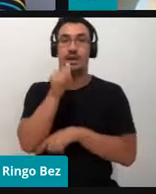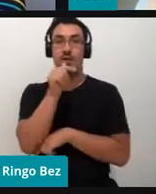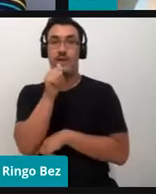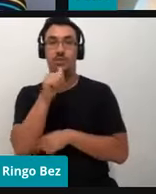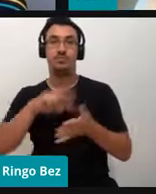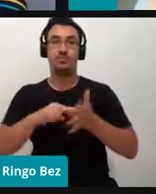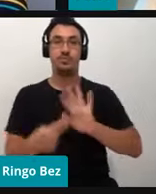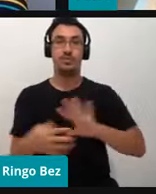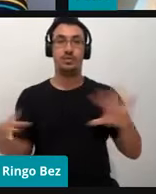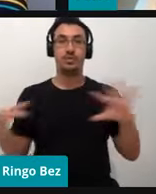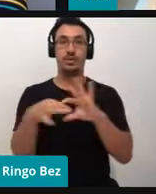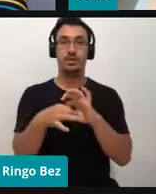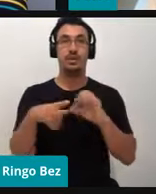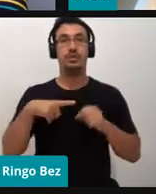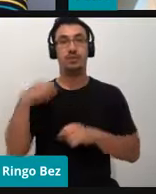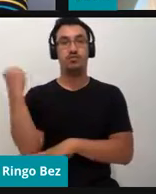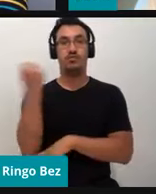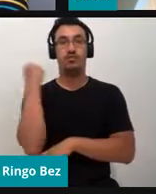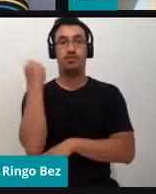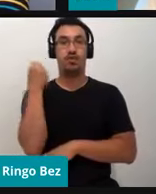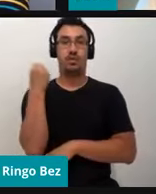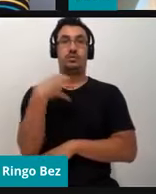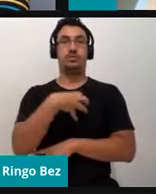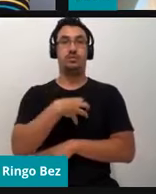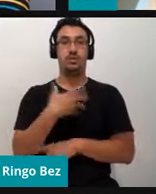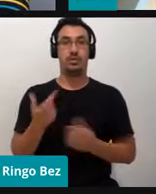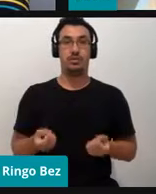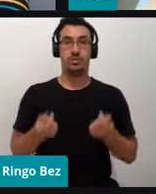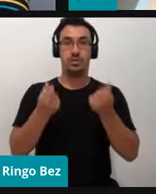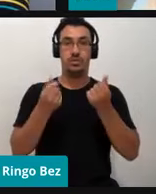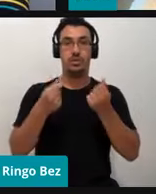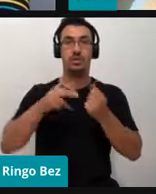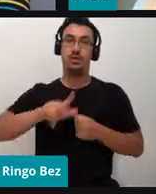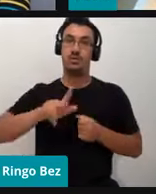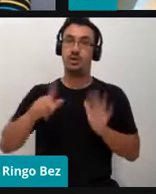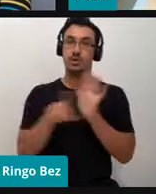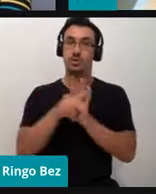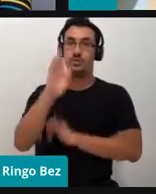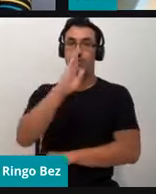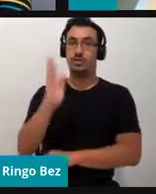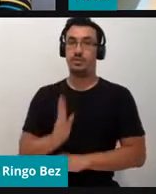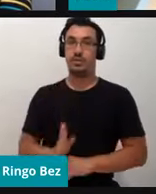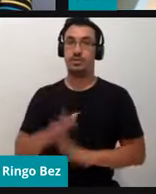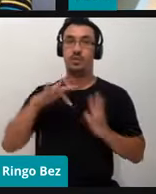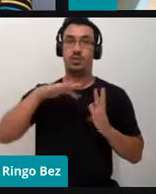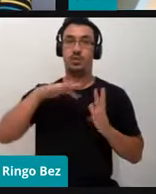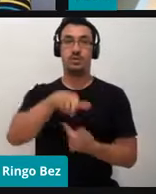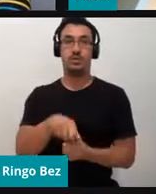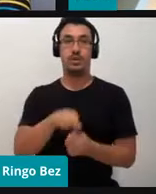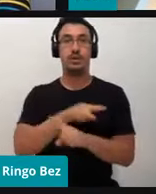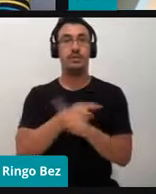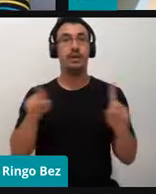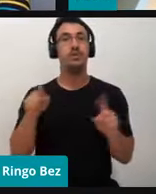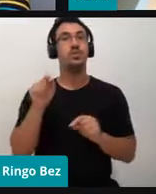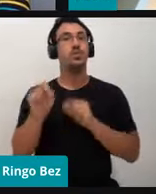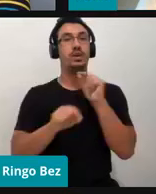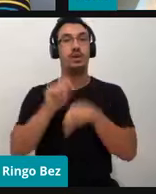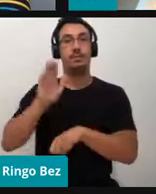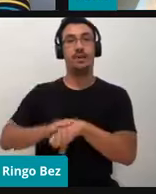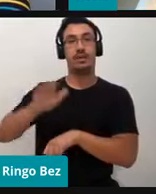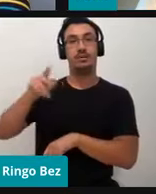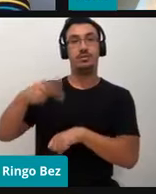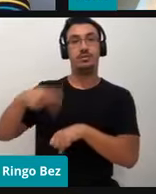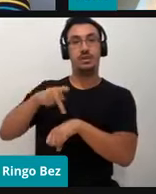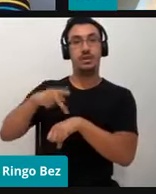significar grandes impactos econômicos, não só para o nosso país, né, em nível global, mas particularmente aqui no nosso país, porque nós